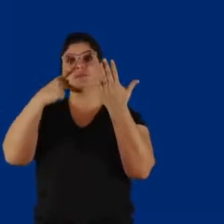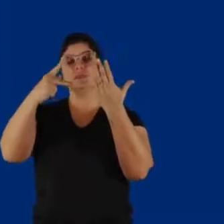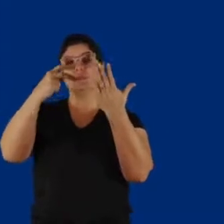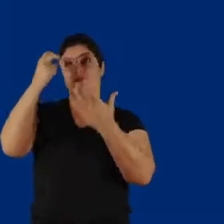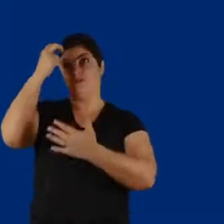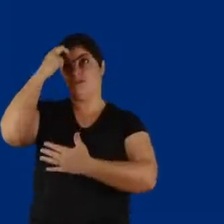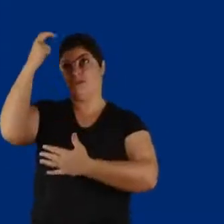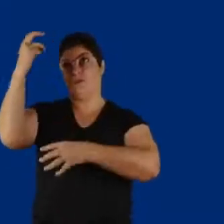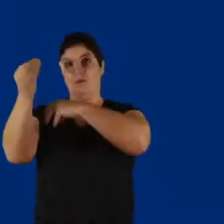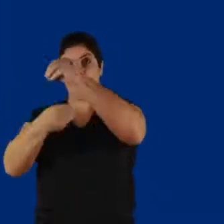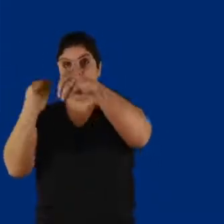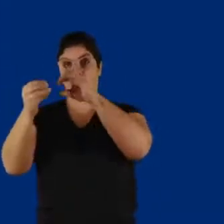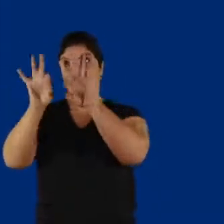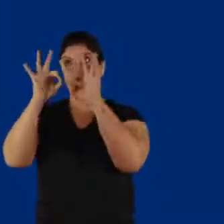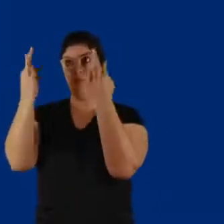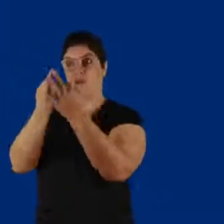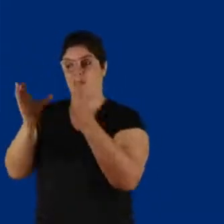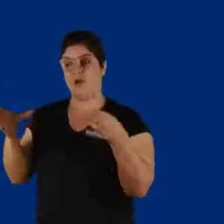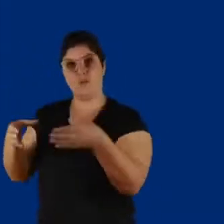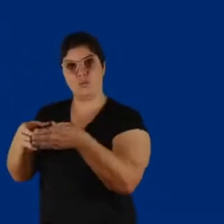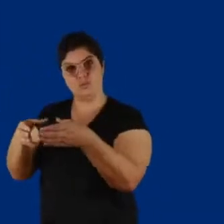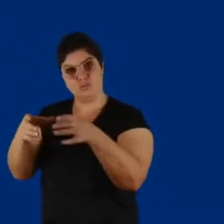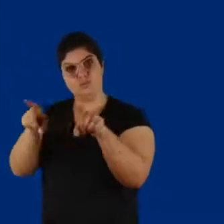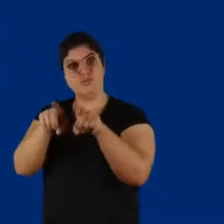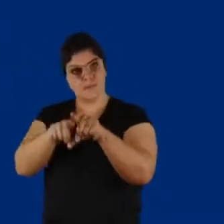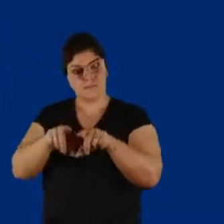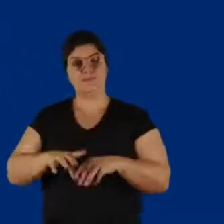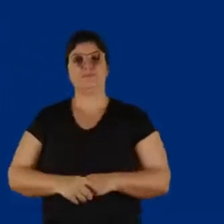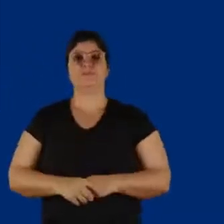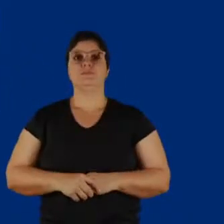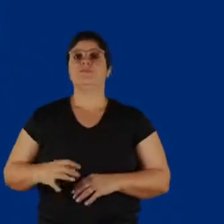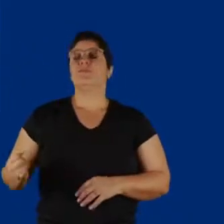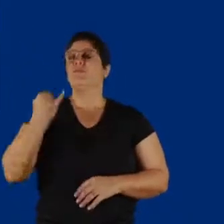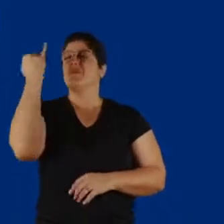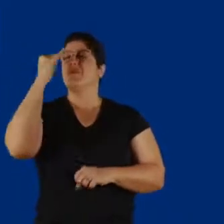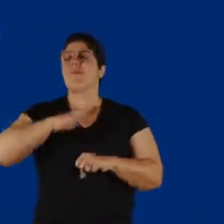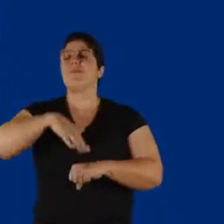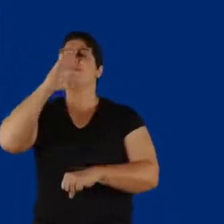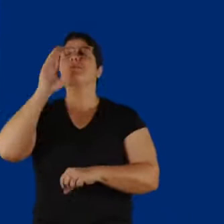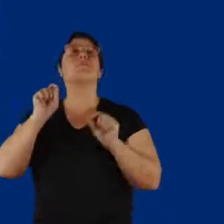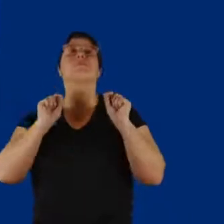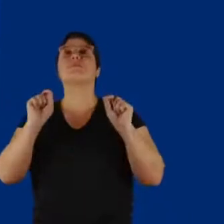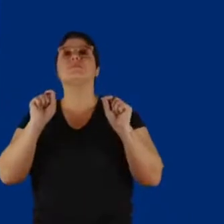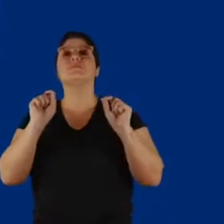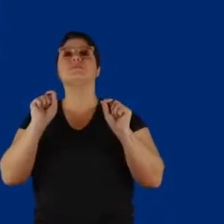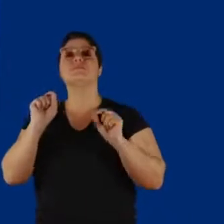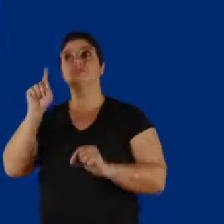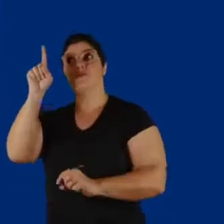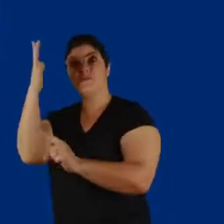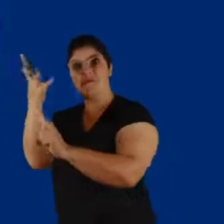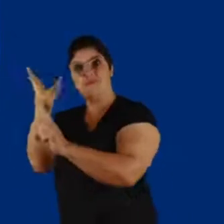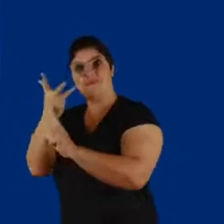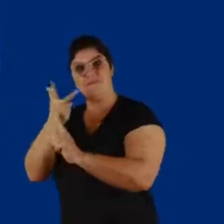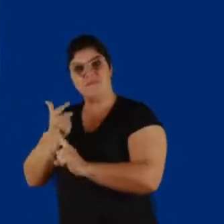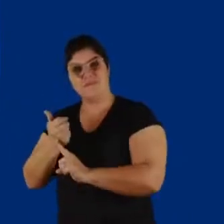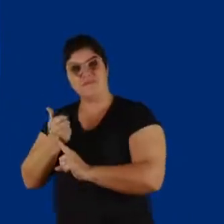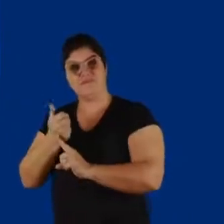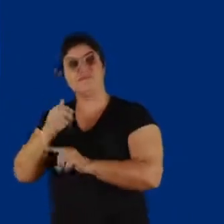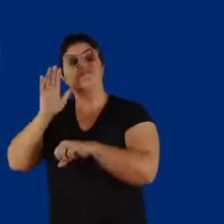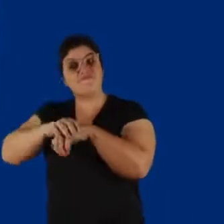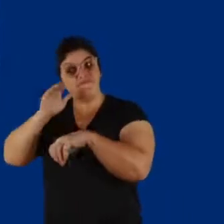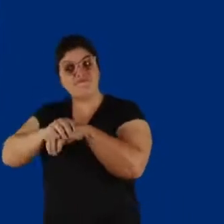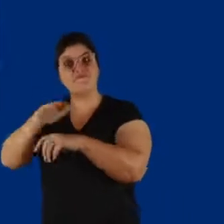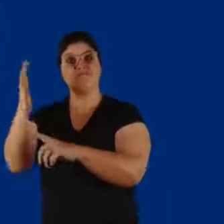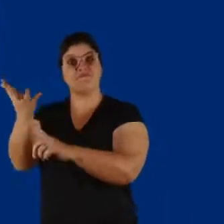familiar, à psiquiatria comunitária. E o mais importante que eu acho sobre a Jason é que ela é artista, ela produz arte,